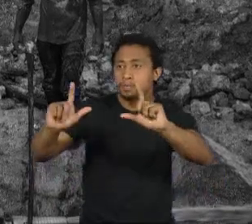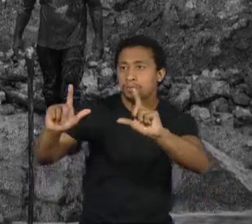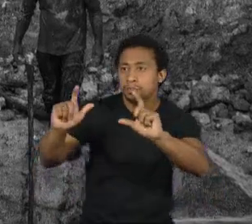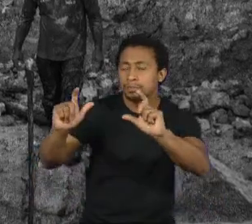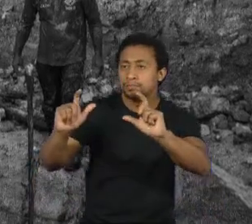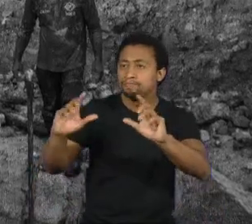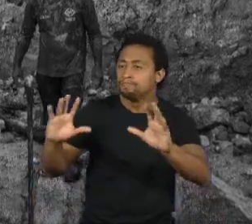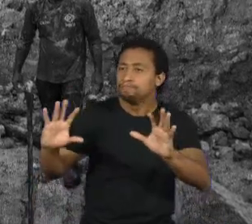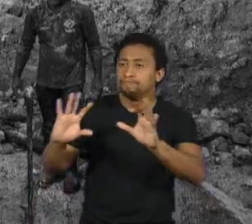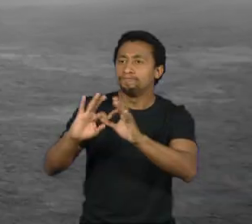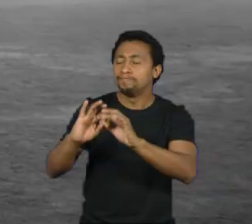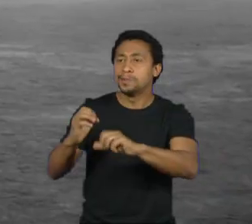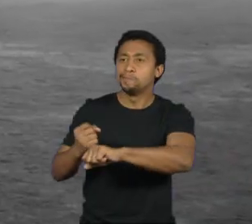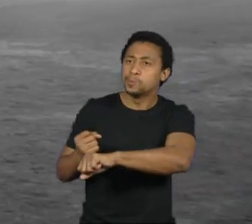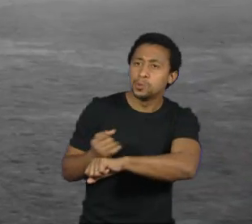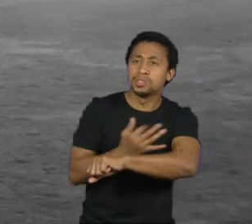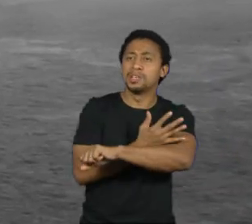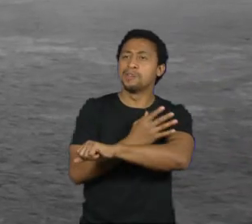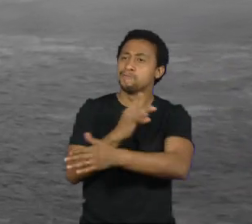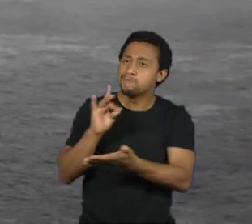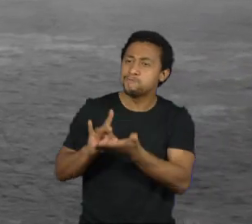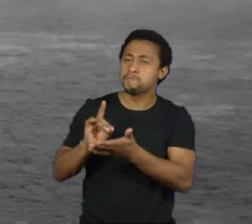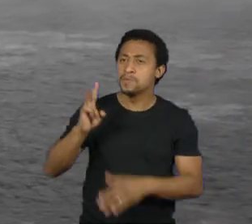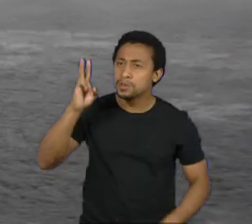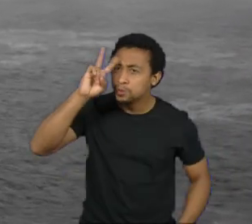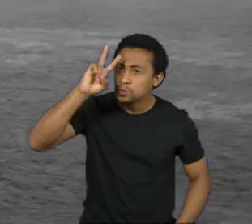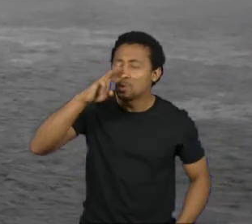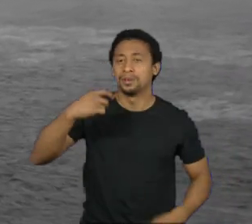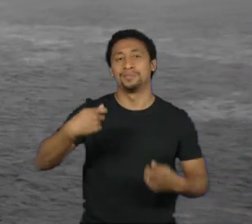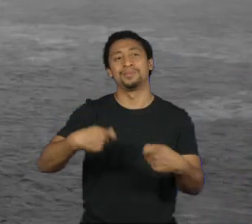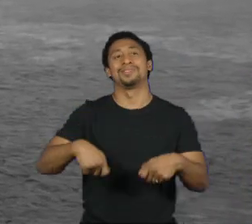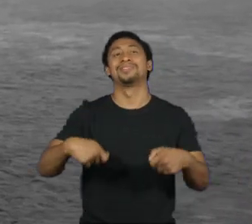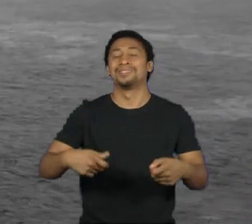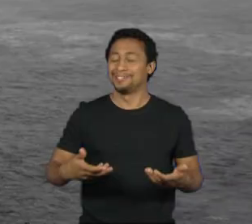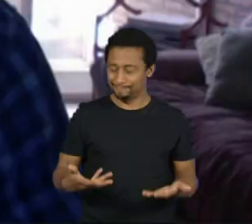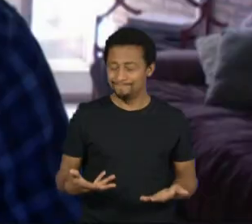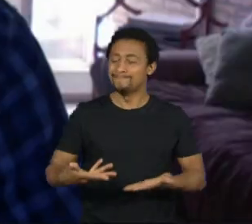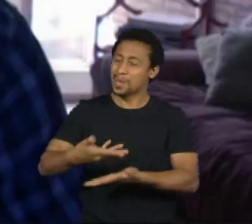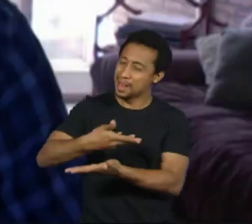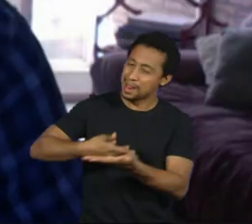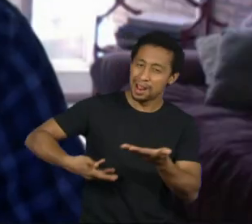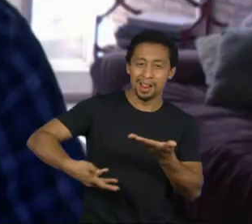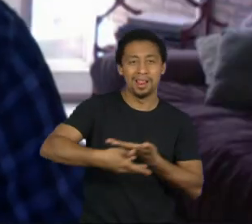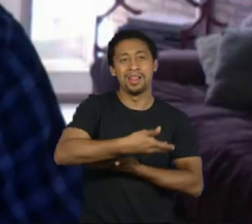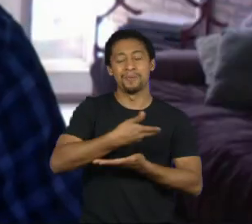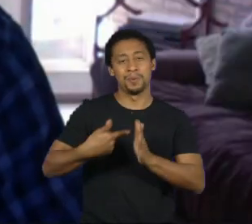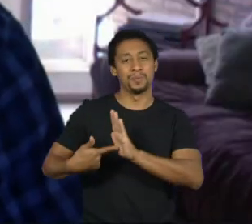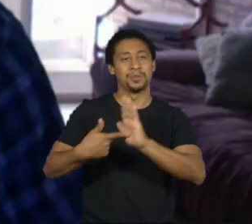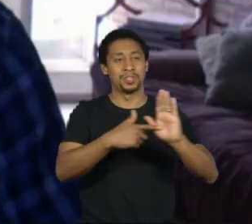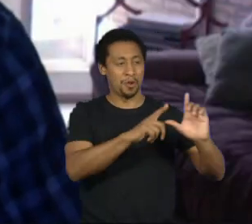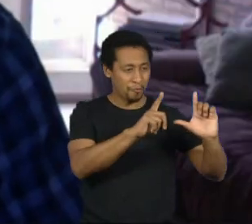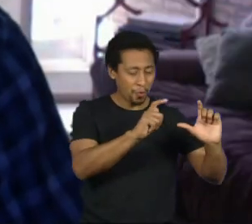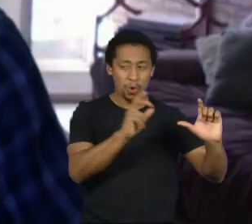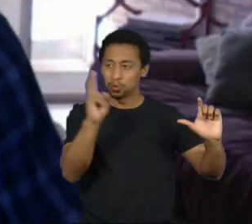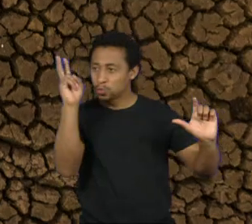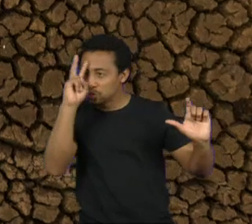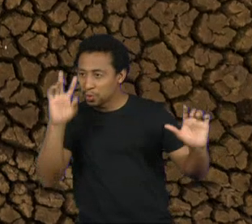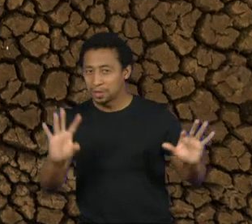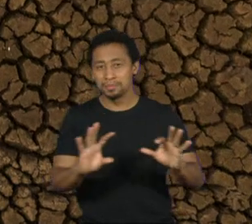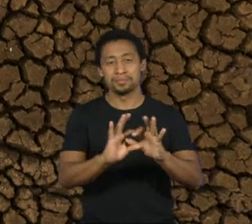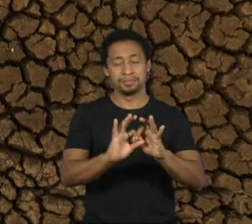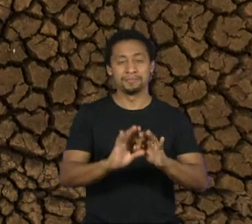esse envolvimento real com a fotografia, esse envolvimento visceral com as histórias, com a fotografia. Eu acho que o caminho é